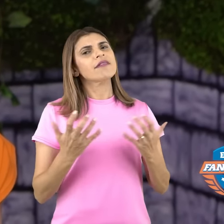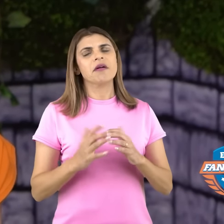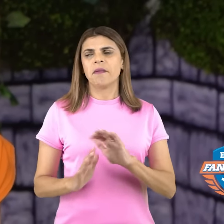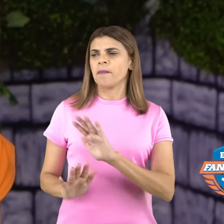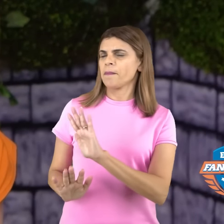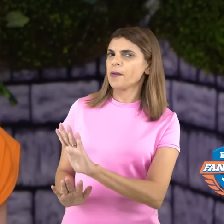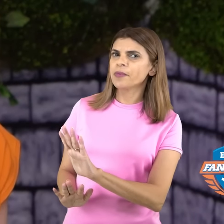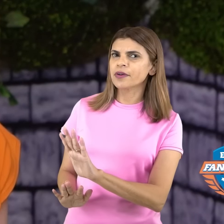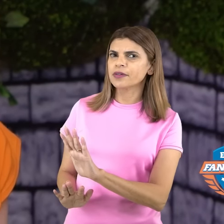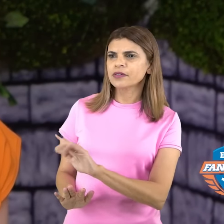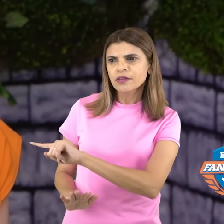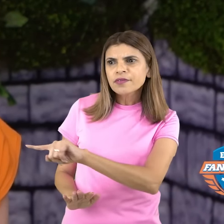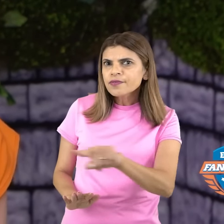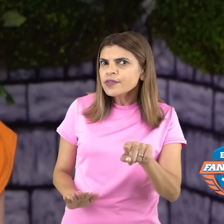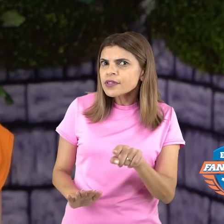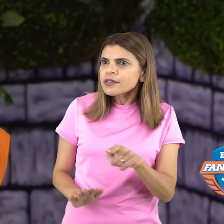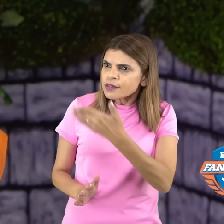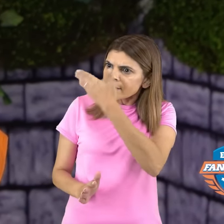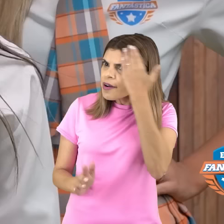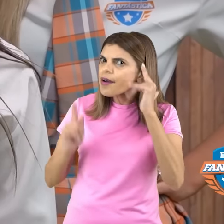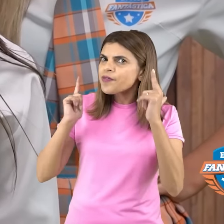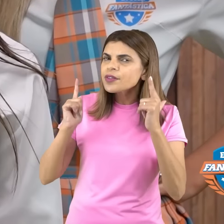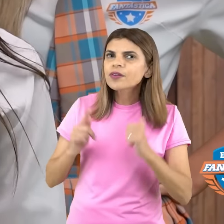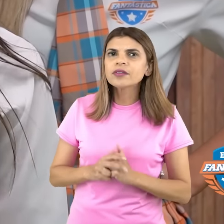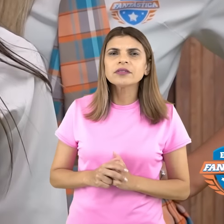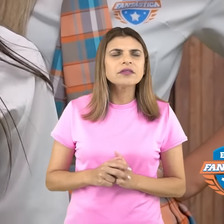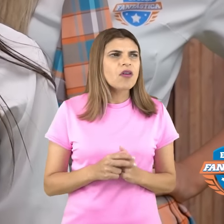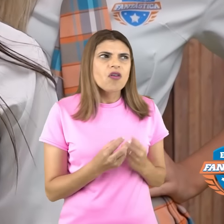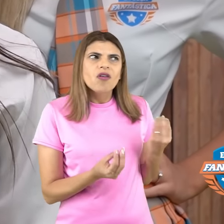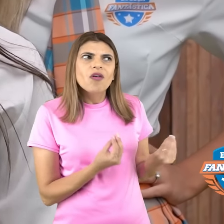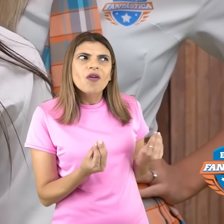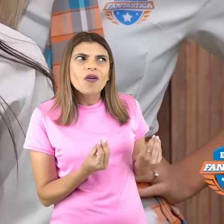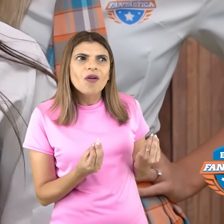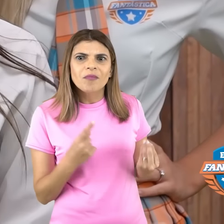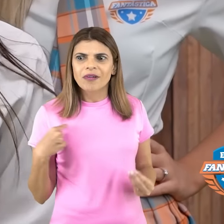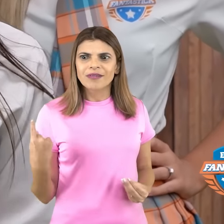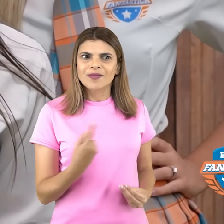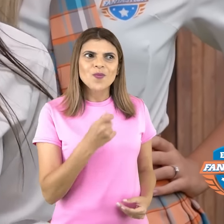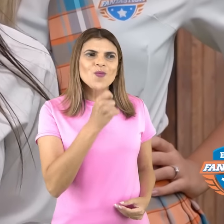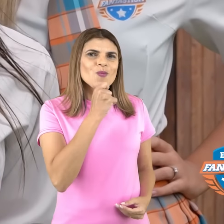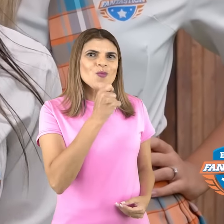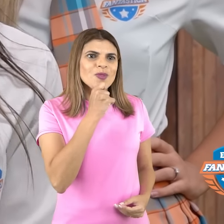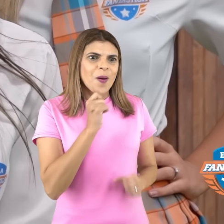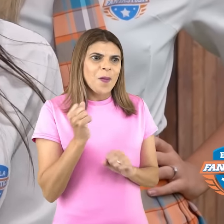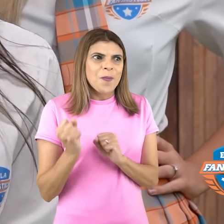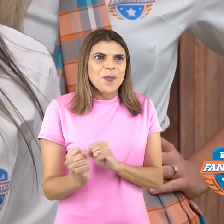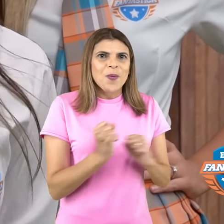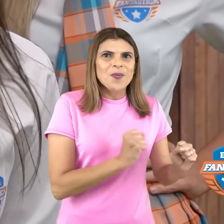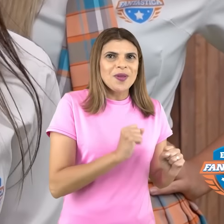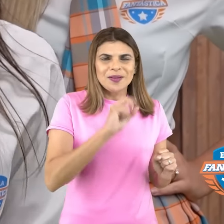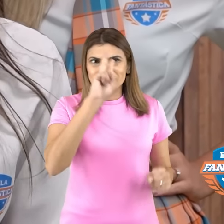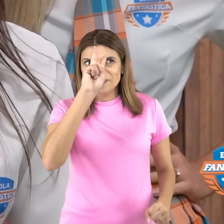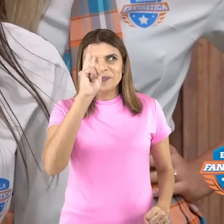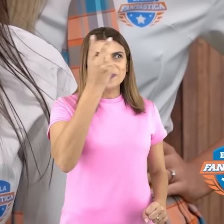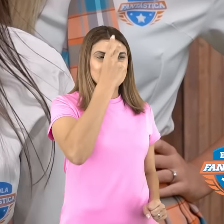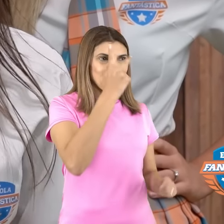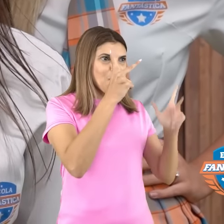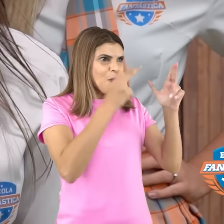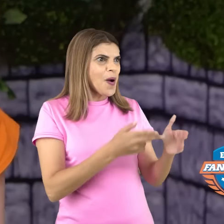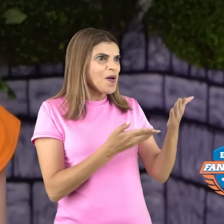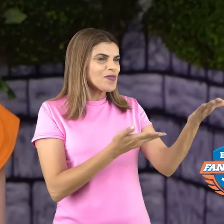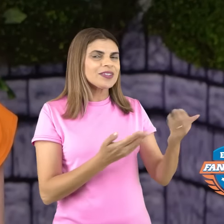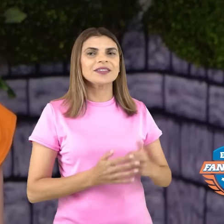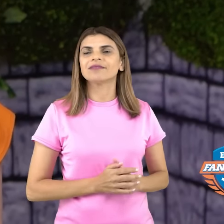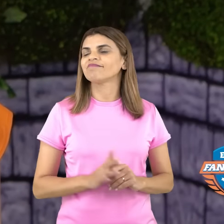Peraí, quem disse que vocês não são aventureiras? Como assim? A gente não solta poder e nem vira super aventureiro igual a